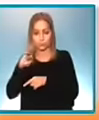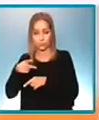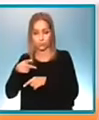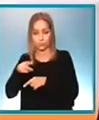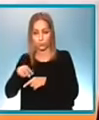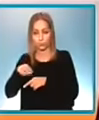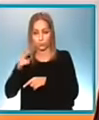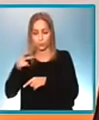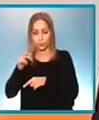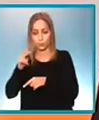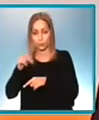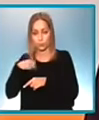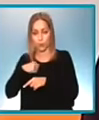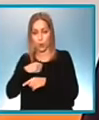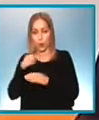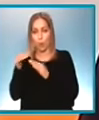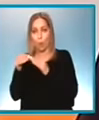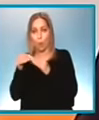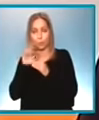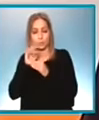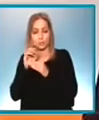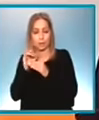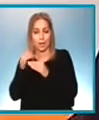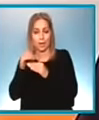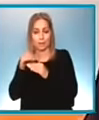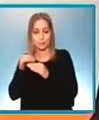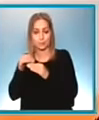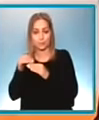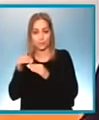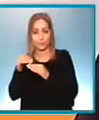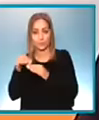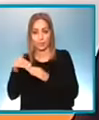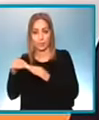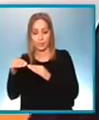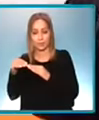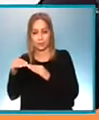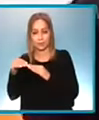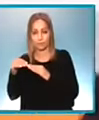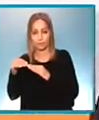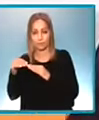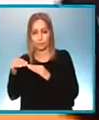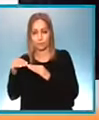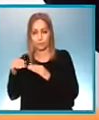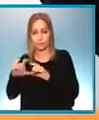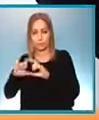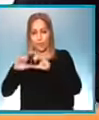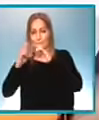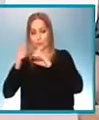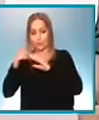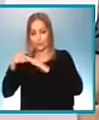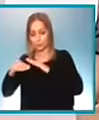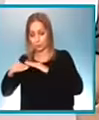nos prédios, não tivemos bunkers. Não tinham. São apartamentos que são tipo... Na cave. Meia terra, meia na terra, meia no